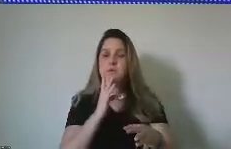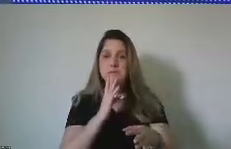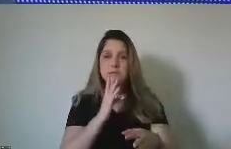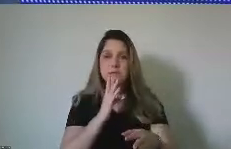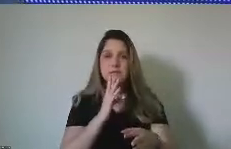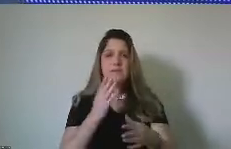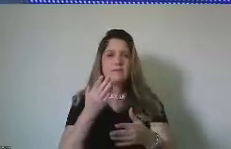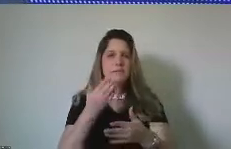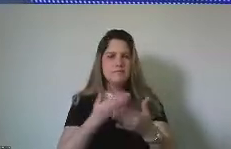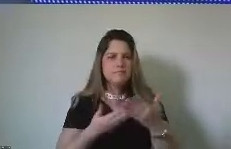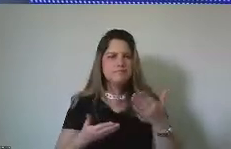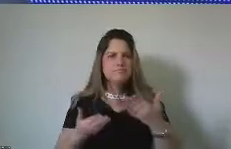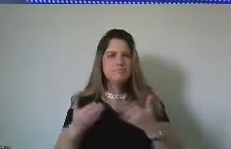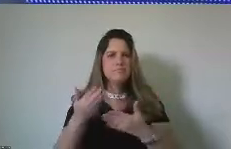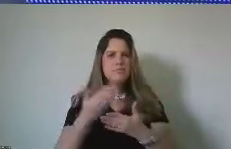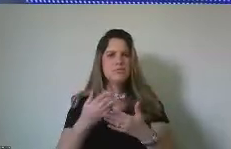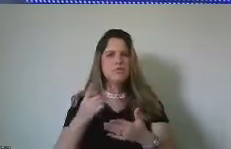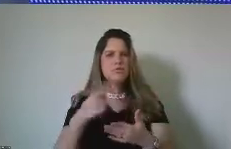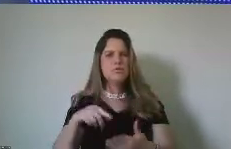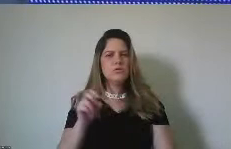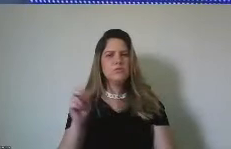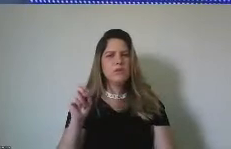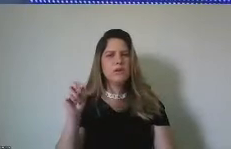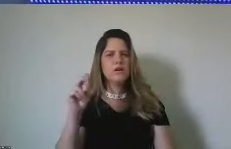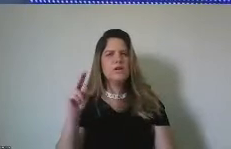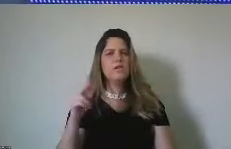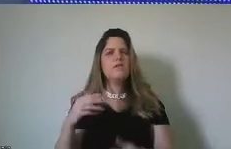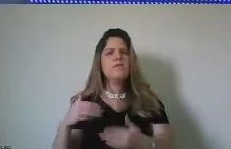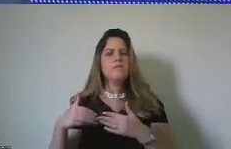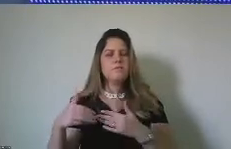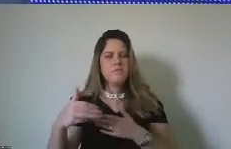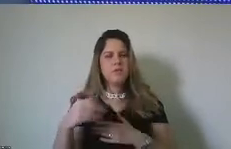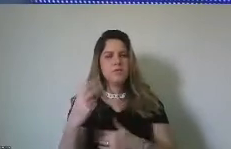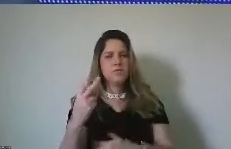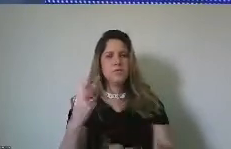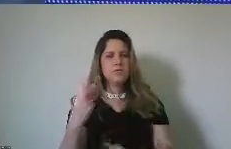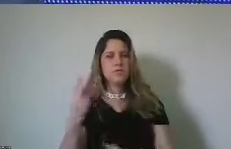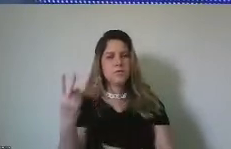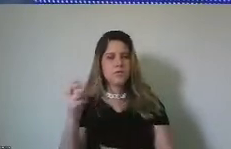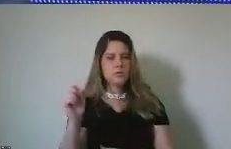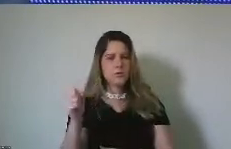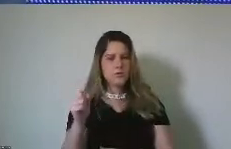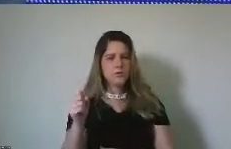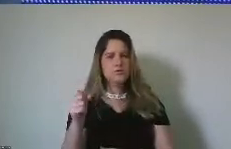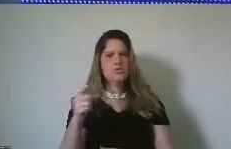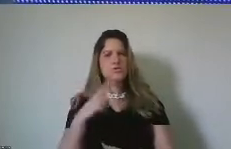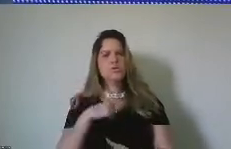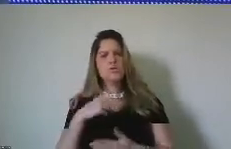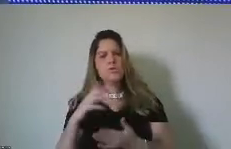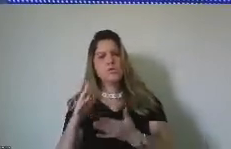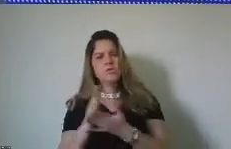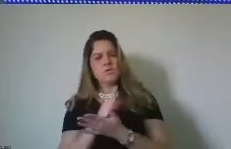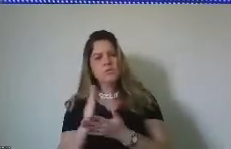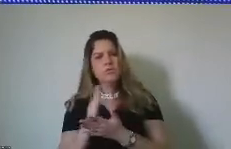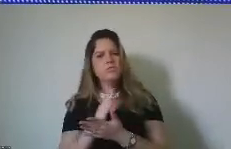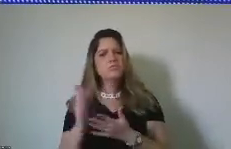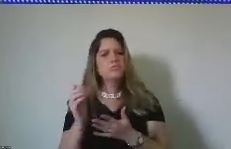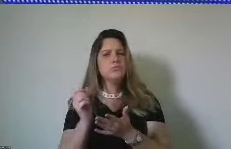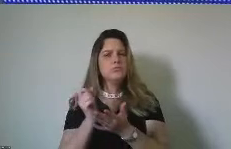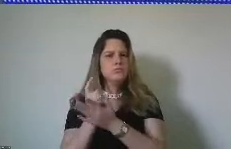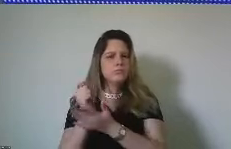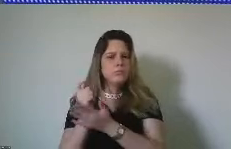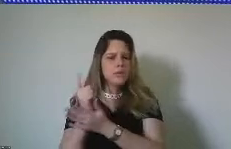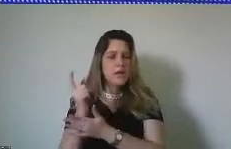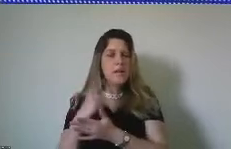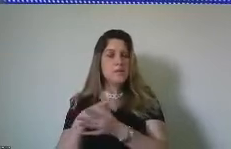integralidade do valor definido que vai até 2028 teve alguns consumidores alguns dos falhas do sistema